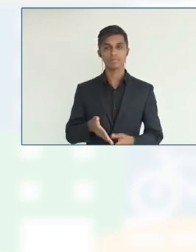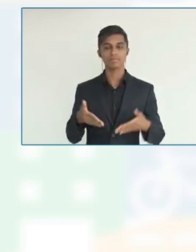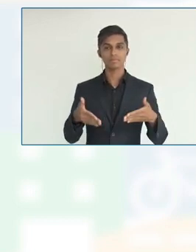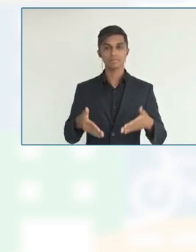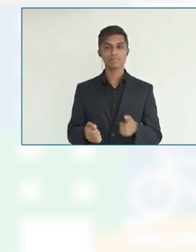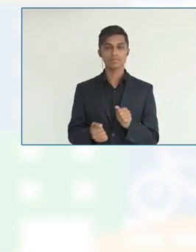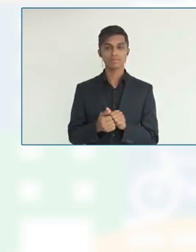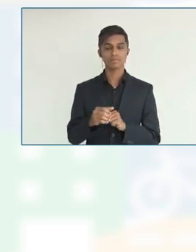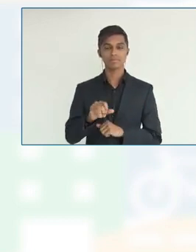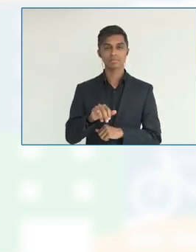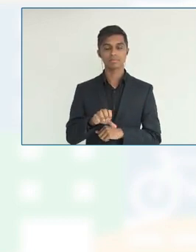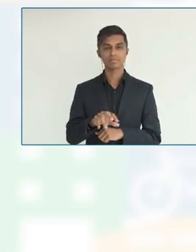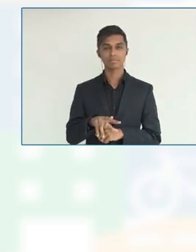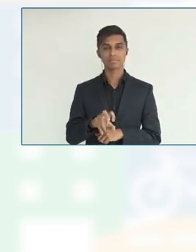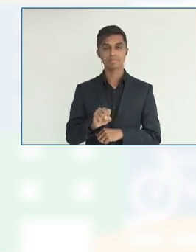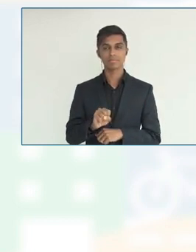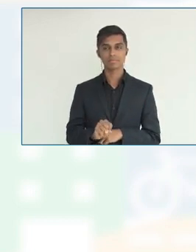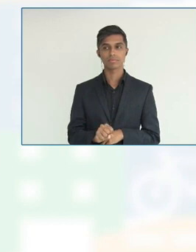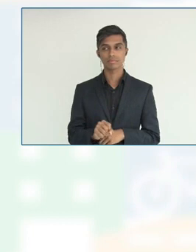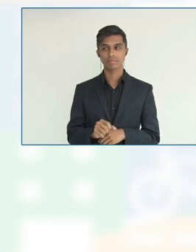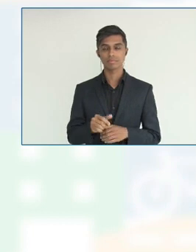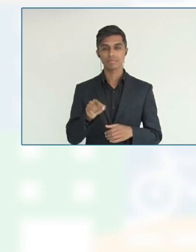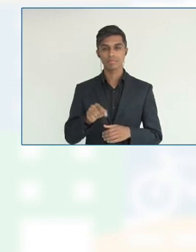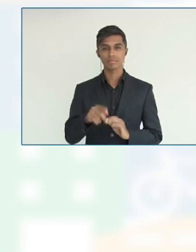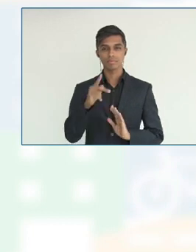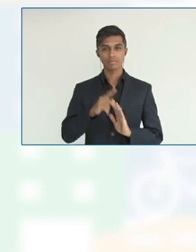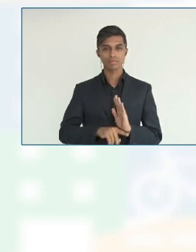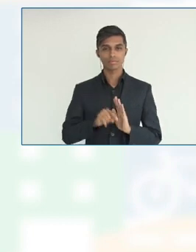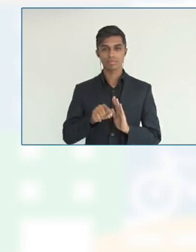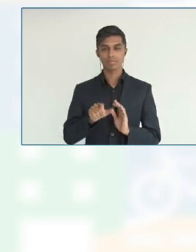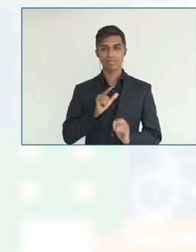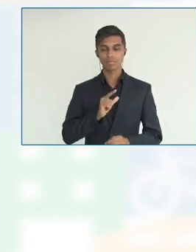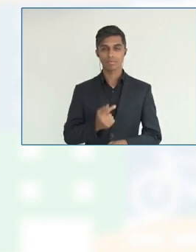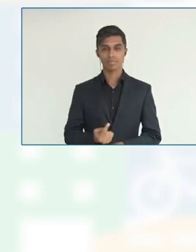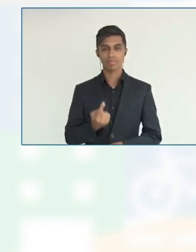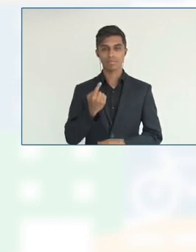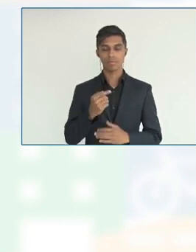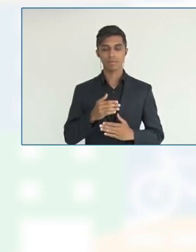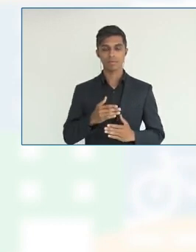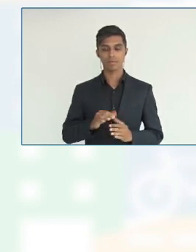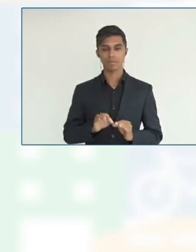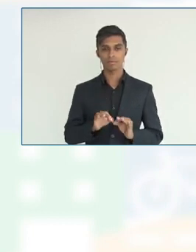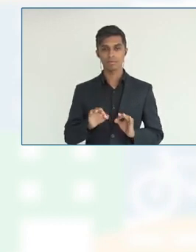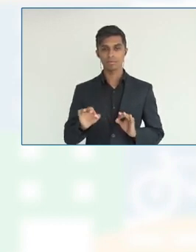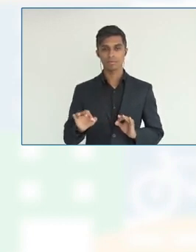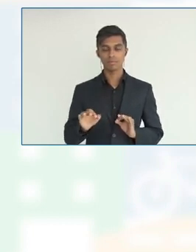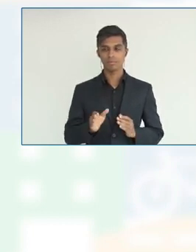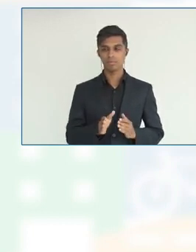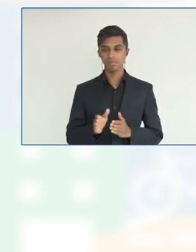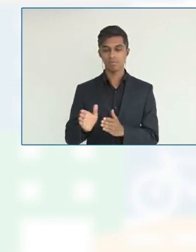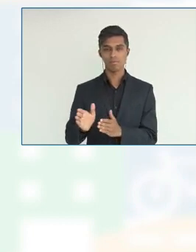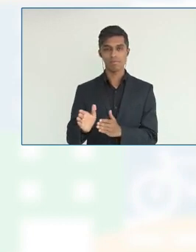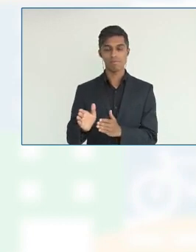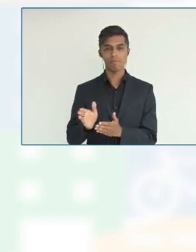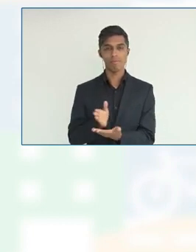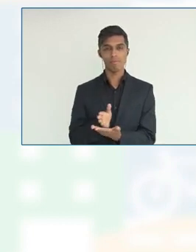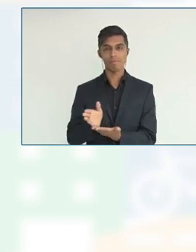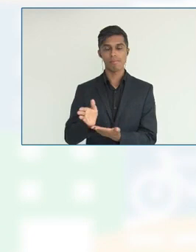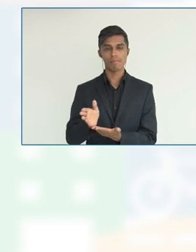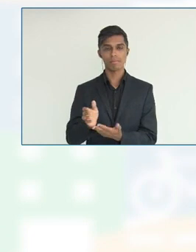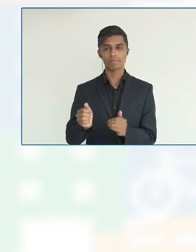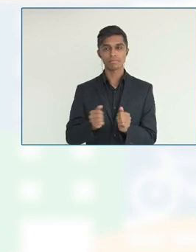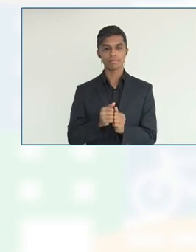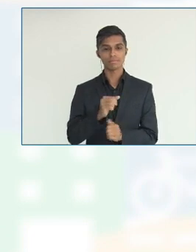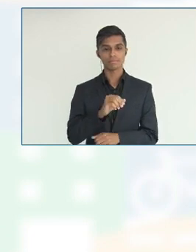com o CIEVS. Aqui o programa de intoxicações tem uma linha de atuação junto ao CIEVS municipal,